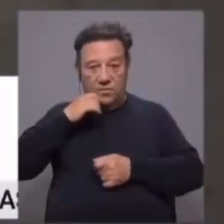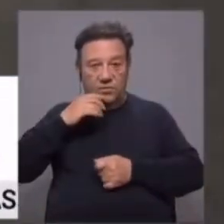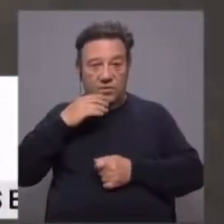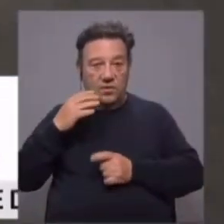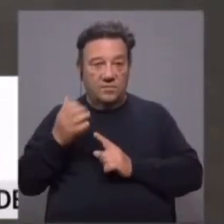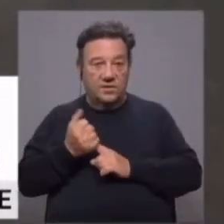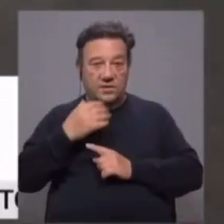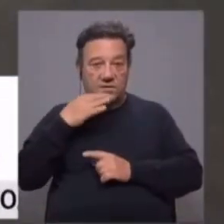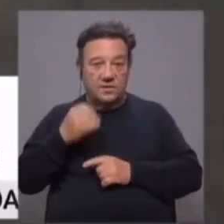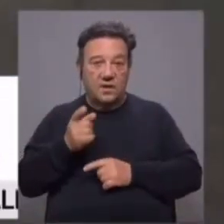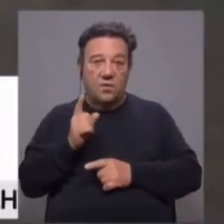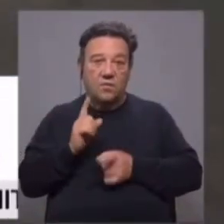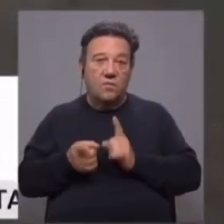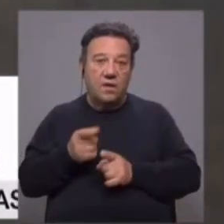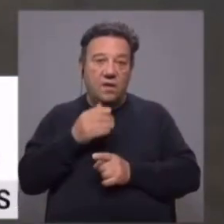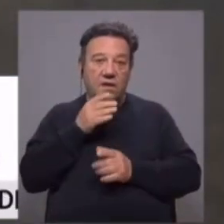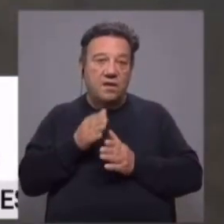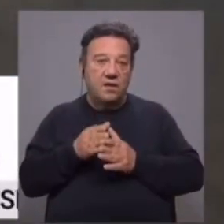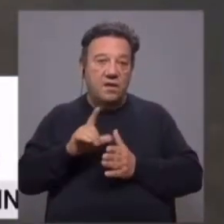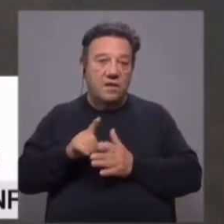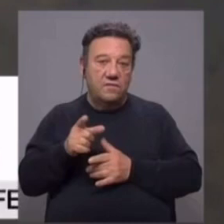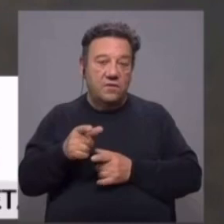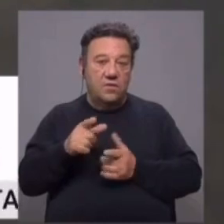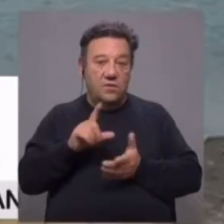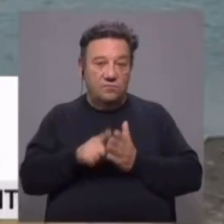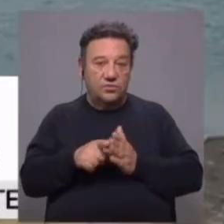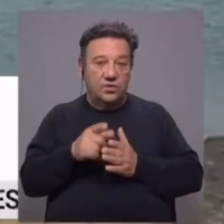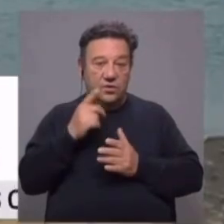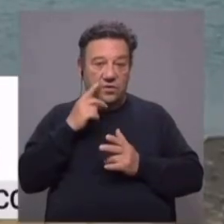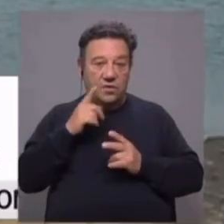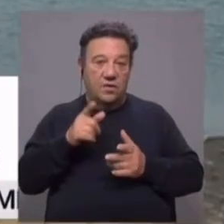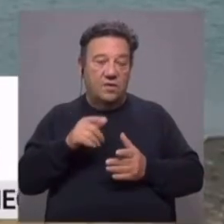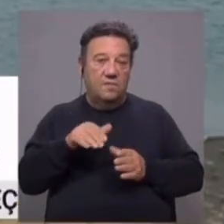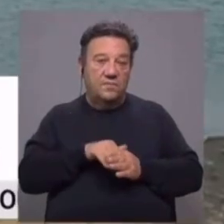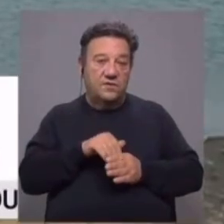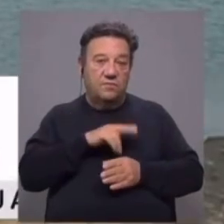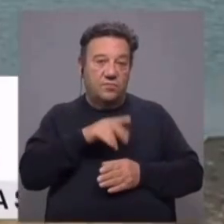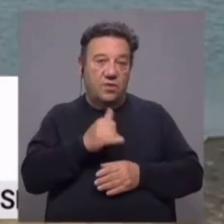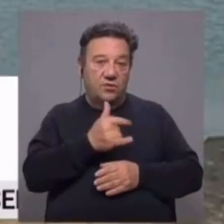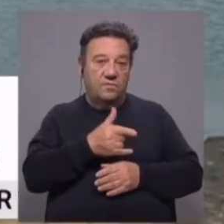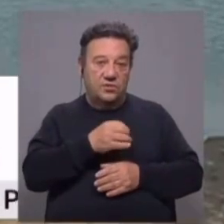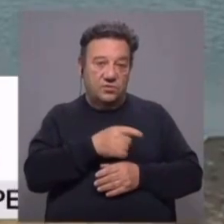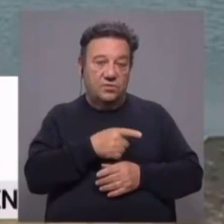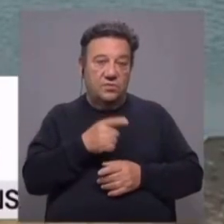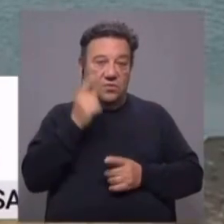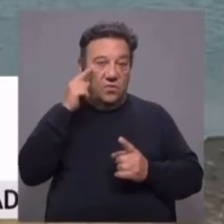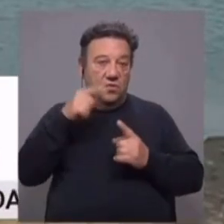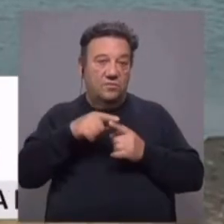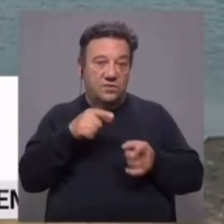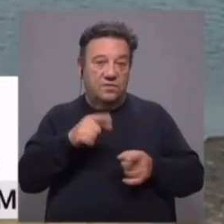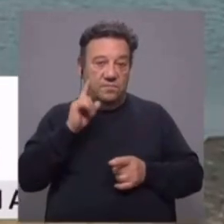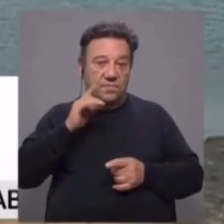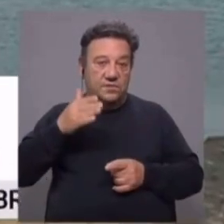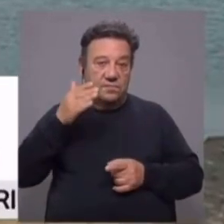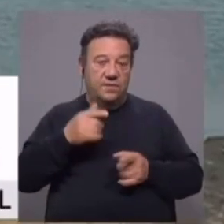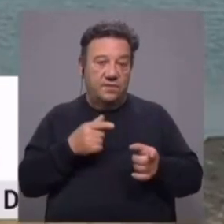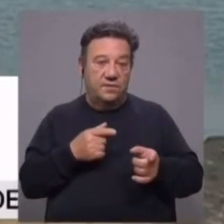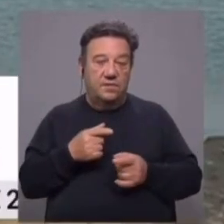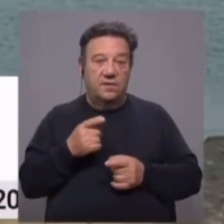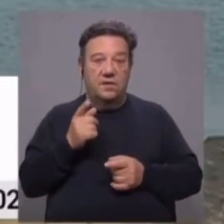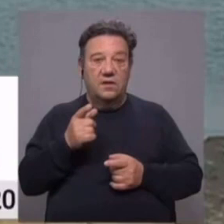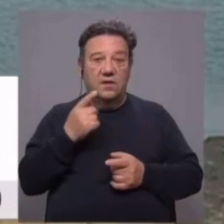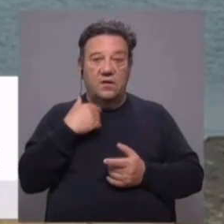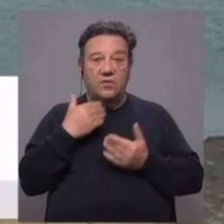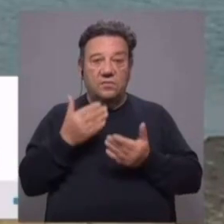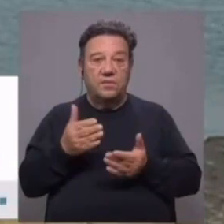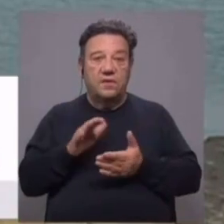certezas de que navio se trata. O projeto O Mergulho na História é um projeto do Orçamento Participativo de Portugal de 2018 e o objetivo principal era o de contribuir